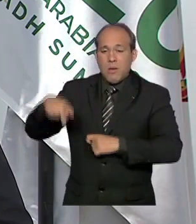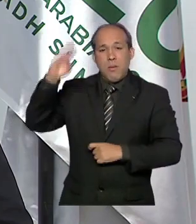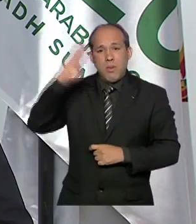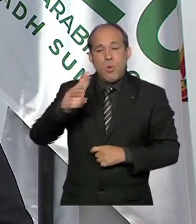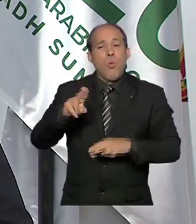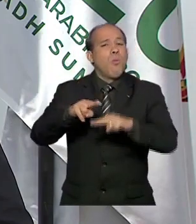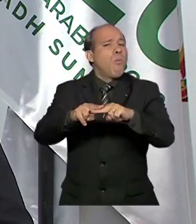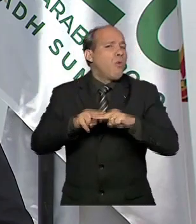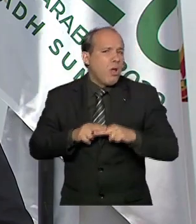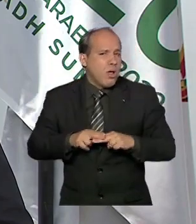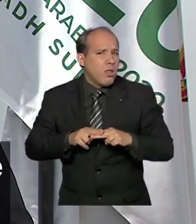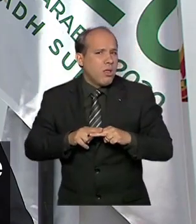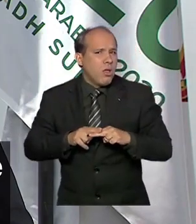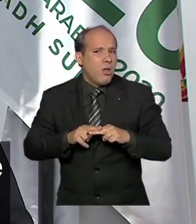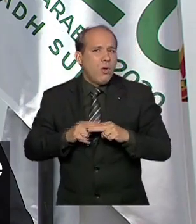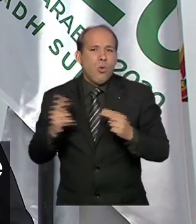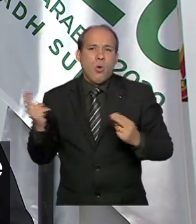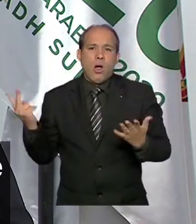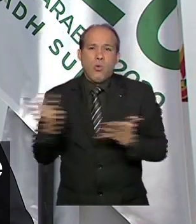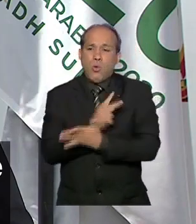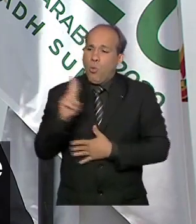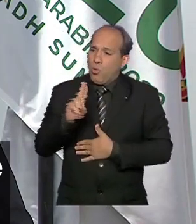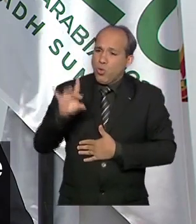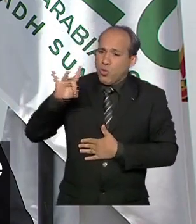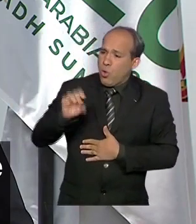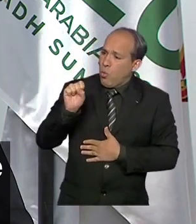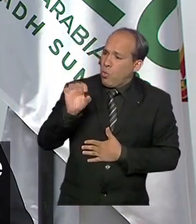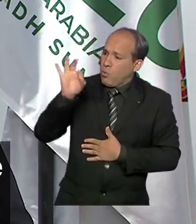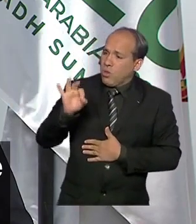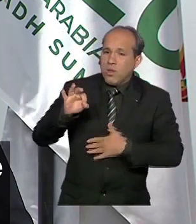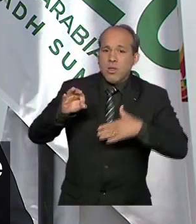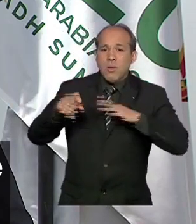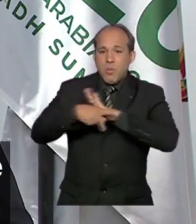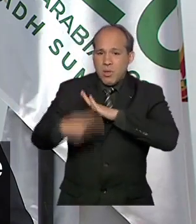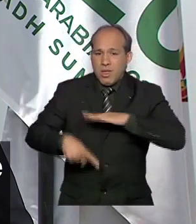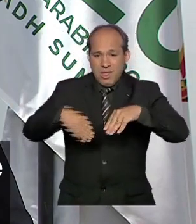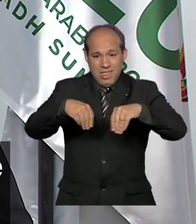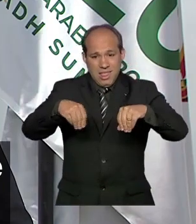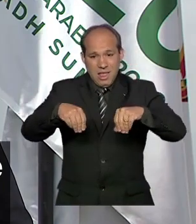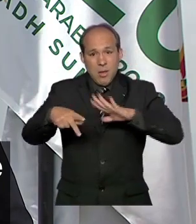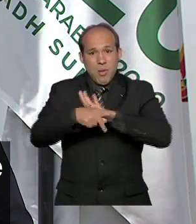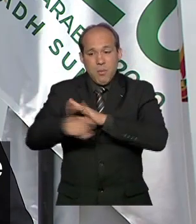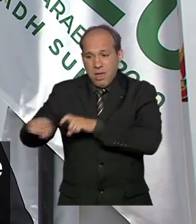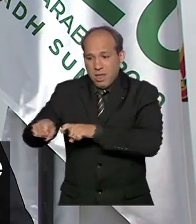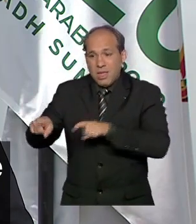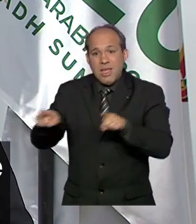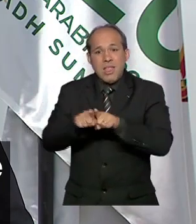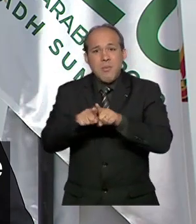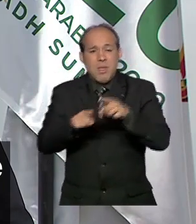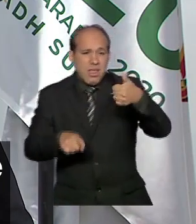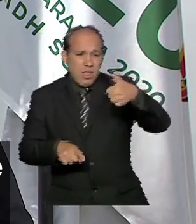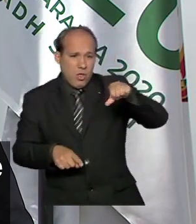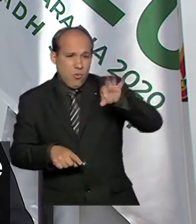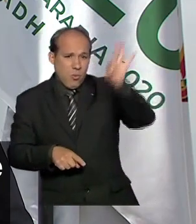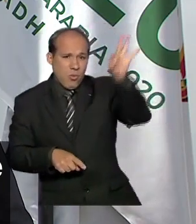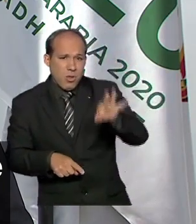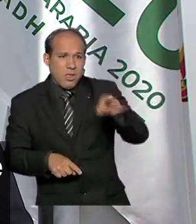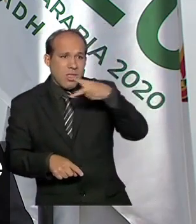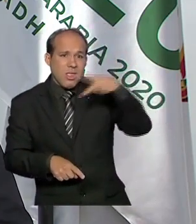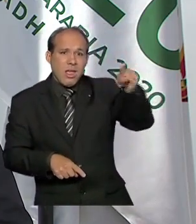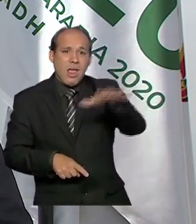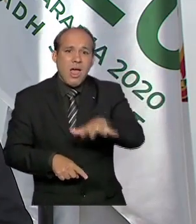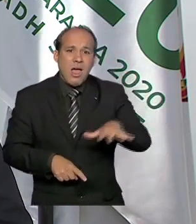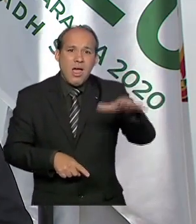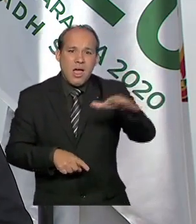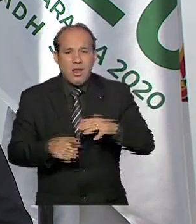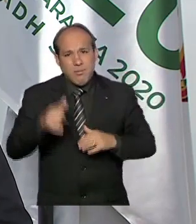utilizando apenas oito por cento de nossas terras para agricultura e dezenove por cento para